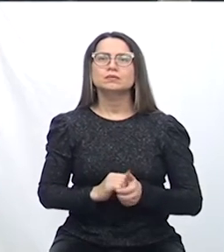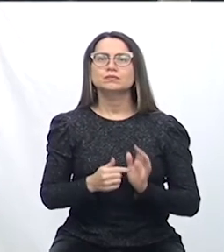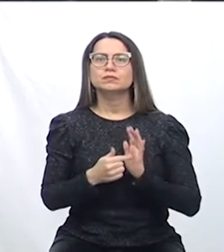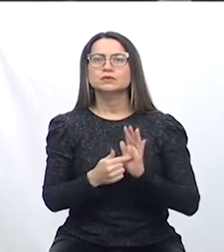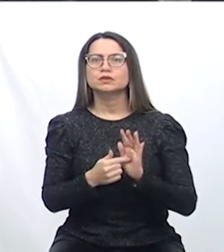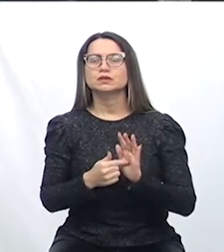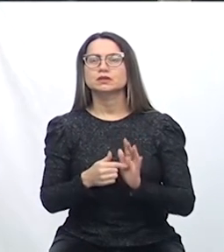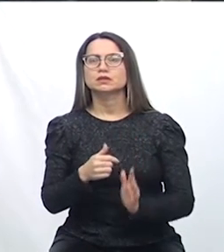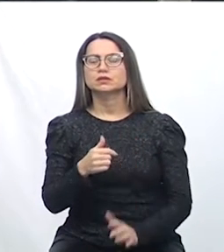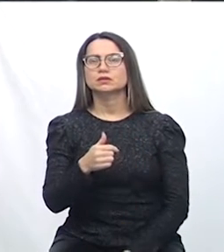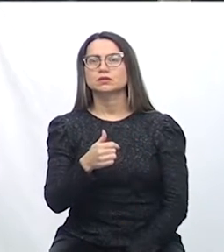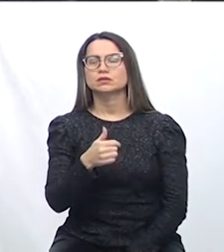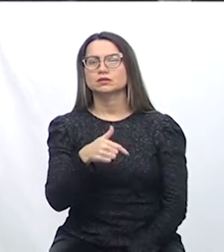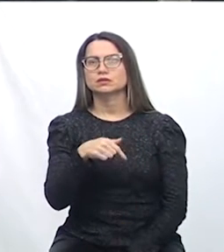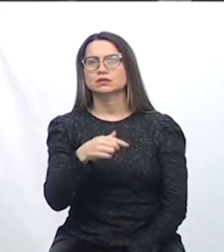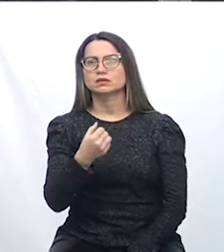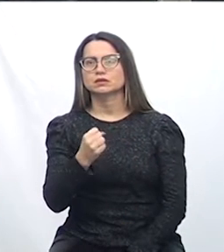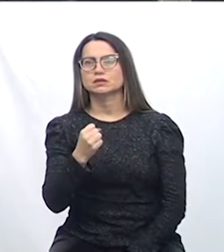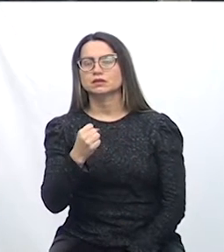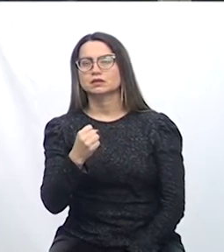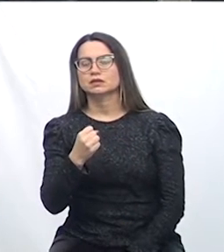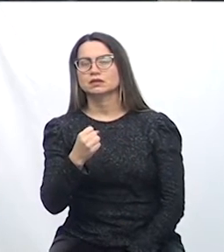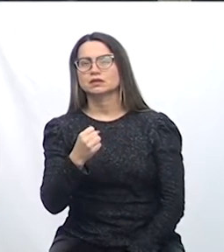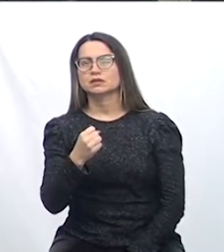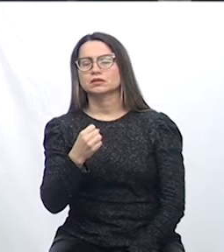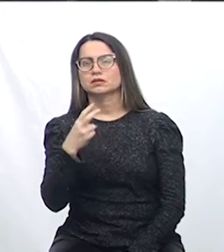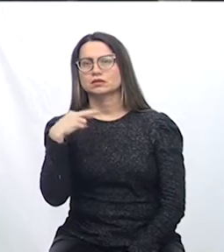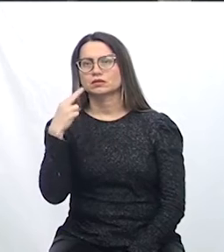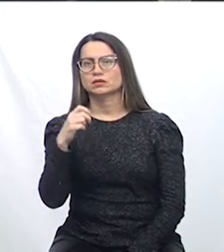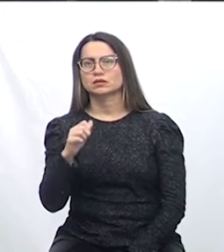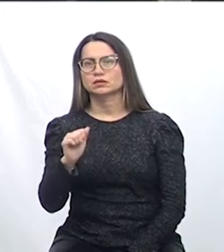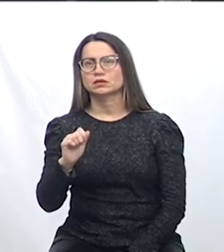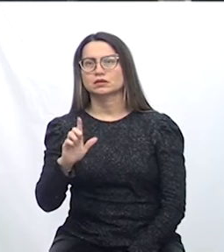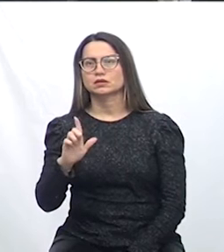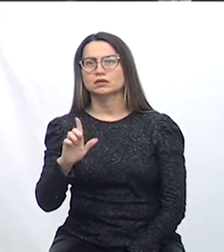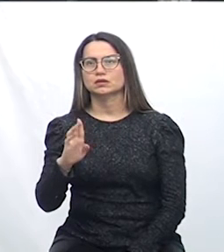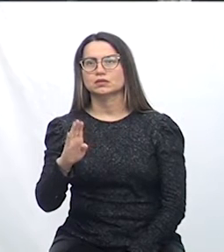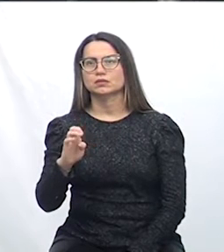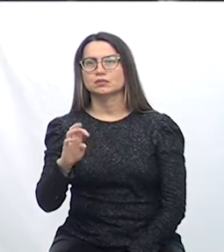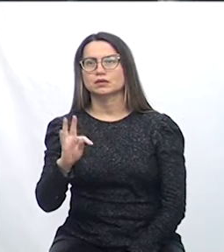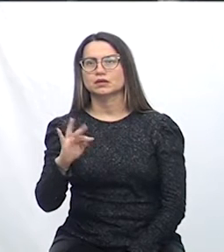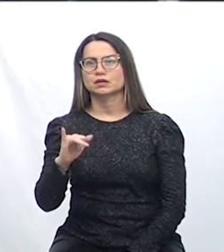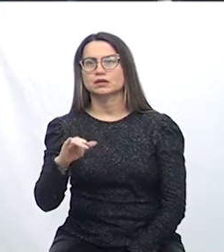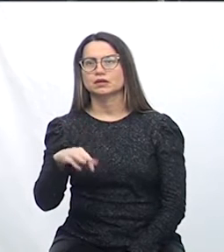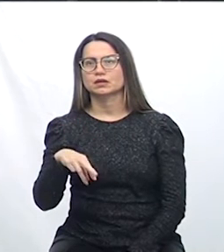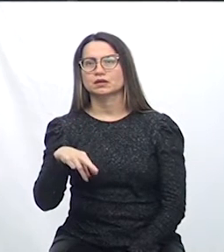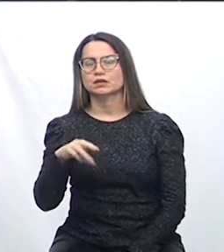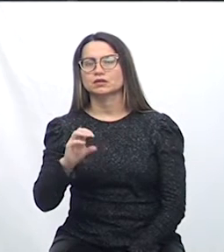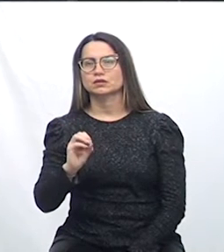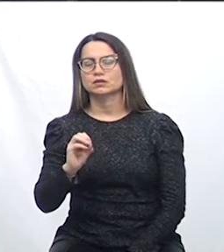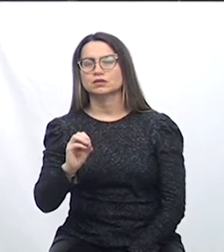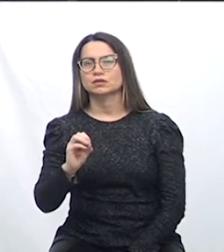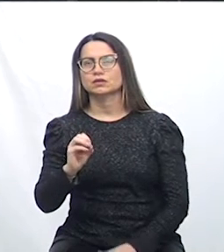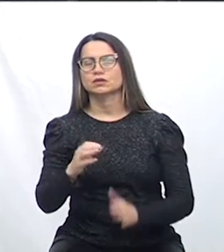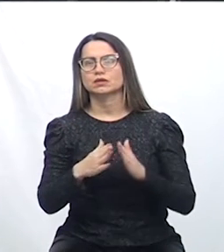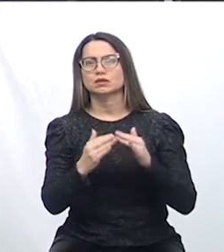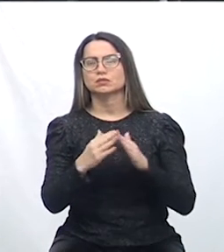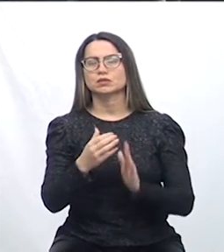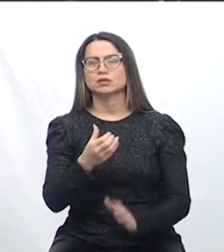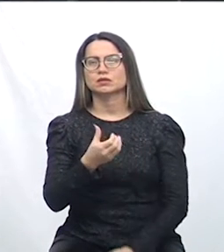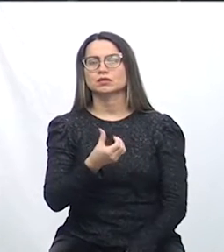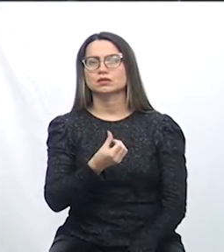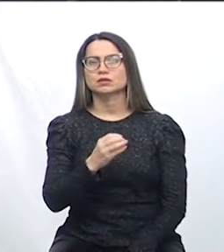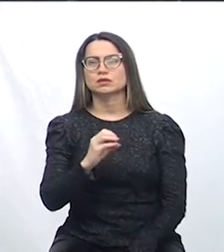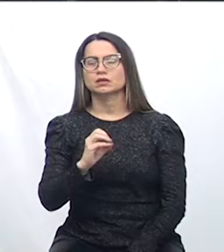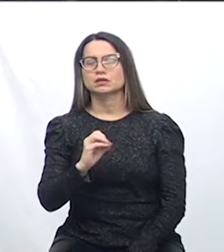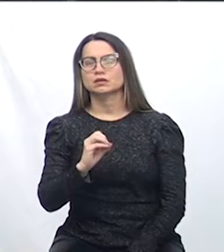Indicação número 768-2022, de autoria do vereador Albertino Pacheco. Requerimento número 600-2022, de